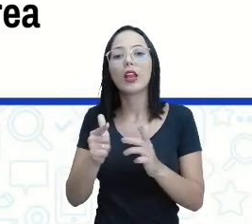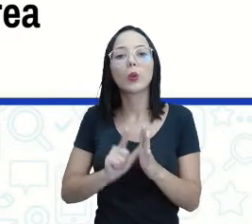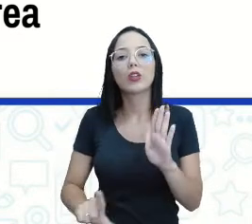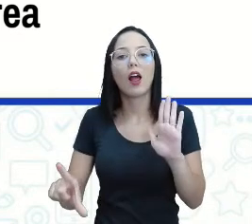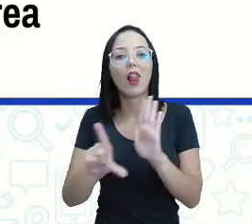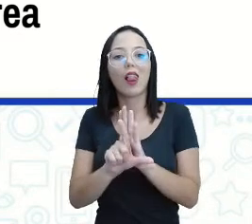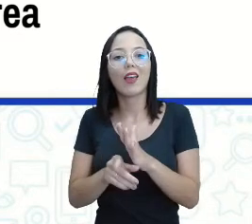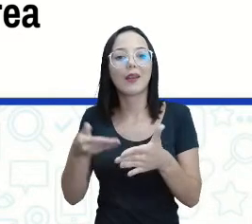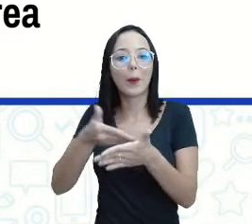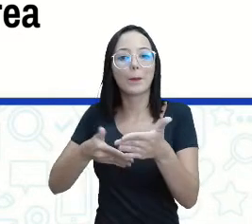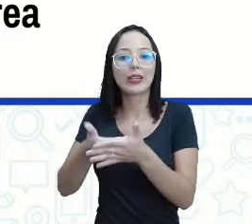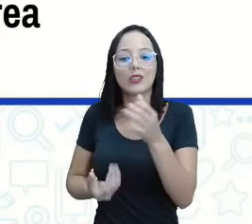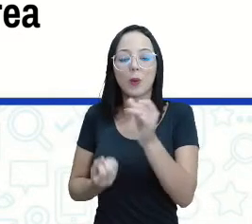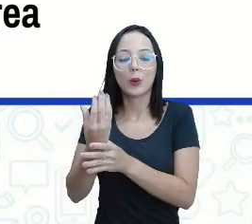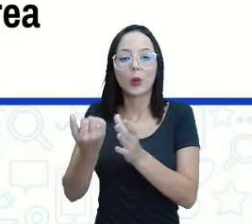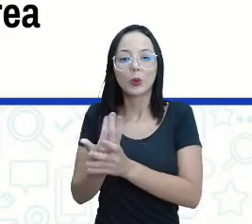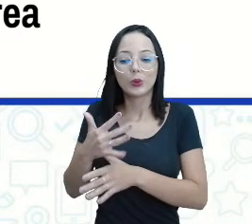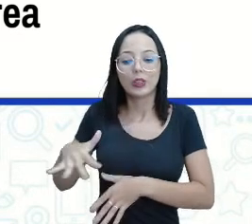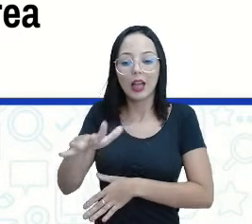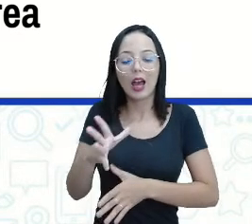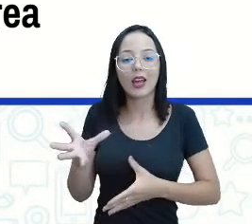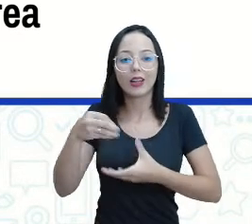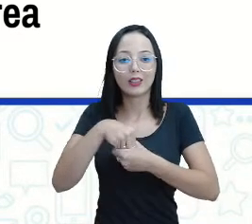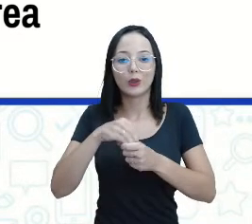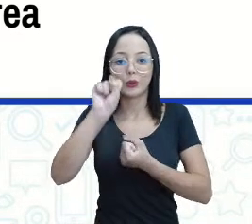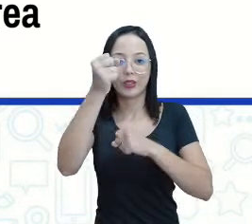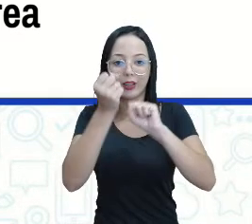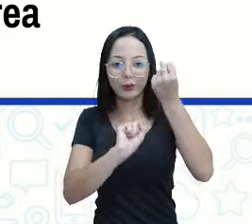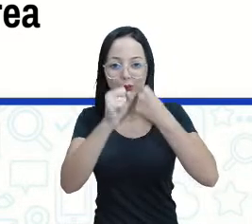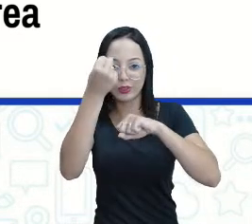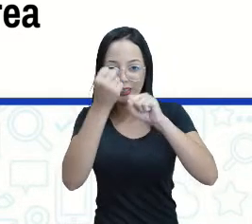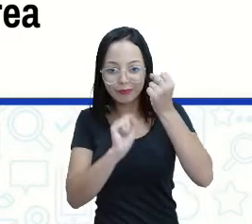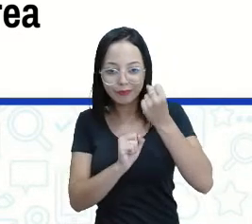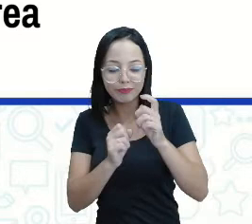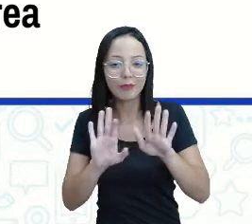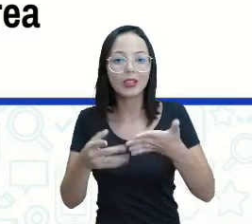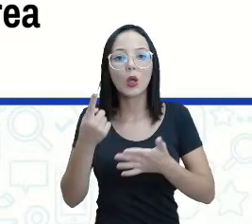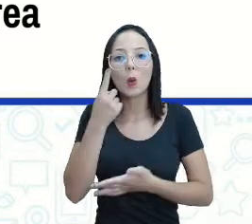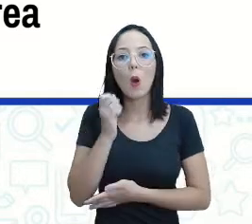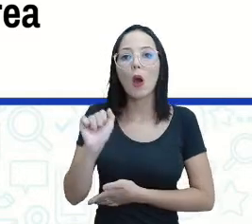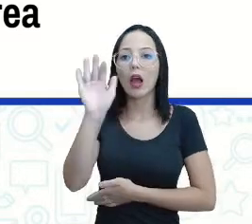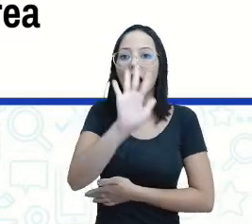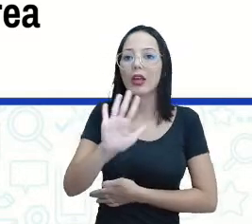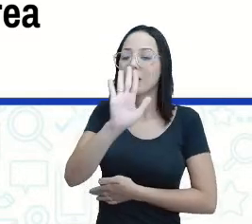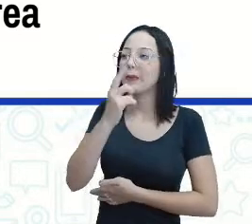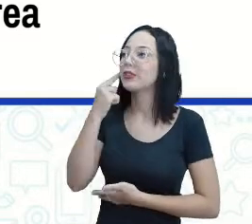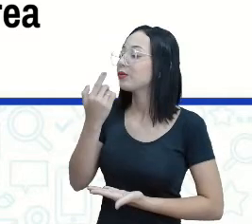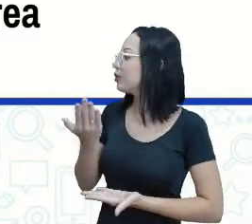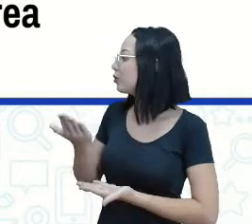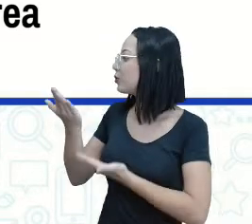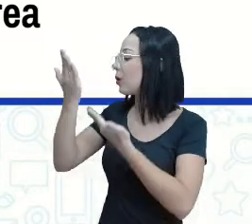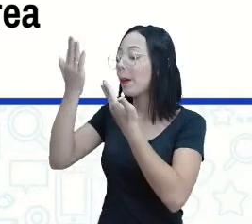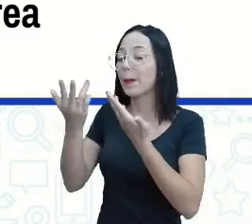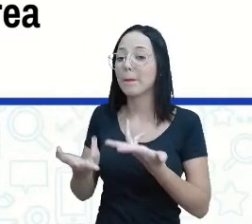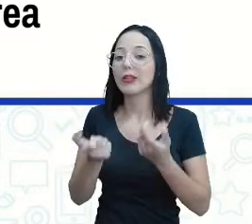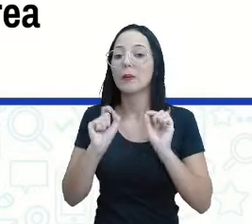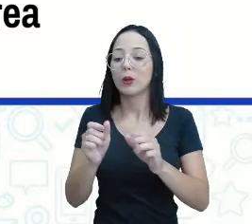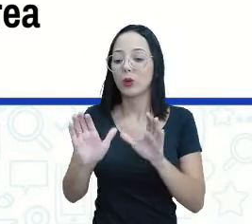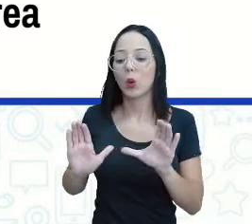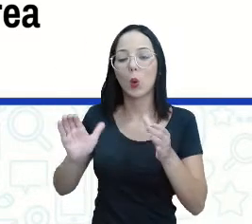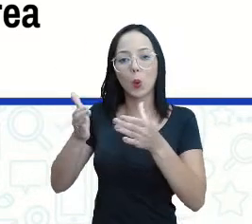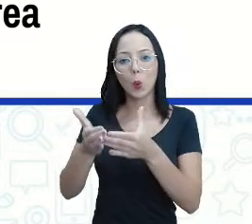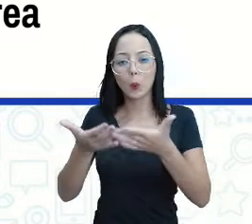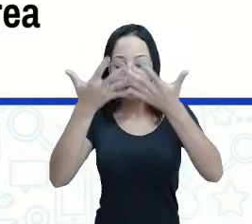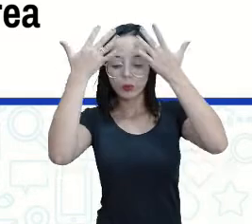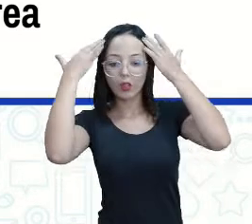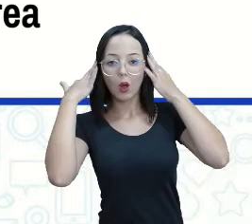progresso dessas áreas na indústria. Então, essa imagem que vocês estão vendo aqui, é a imagem da nobreza se